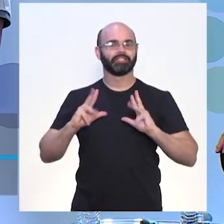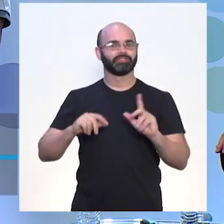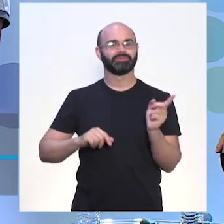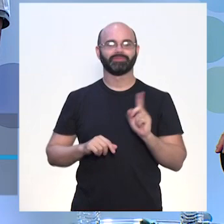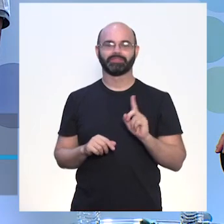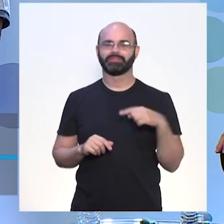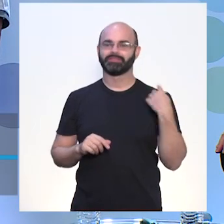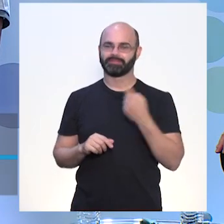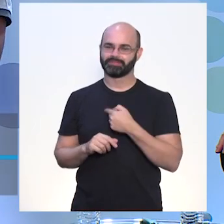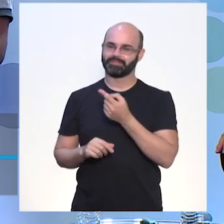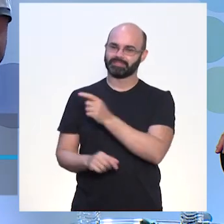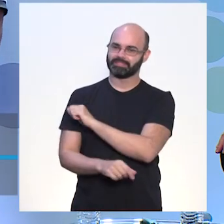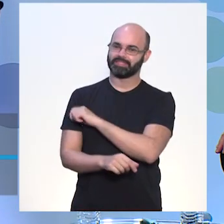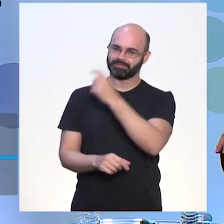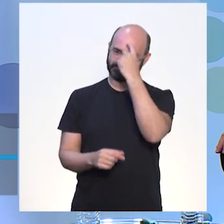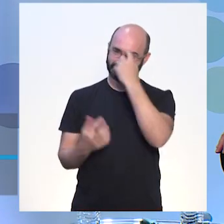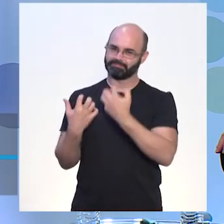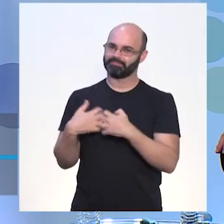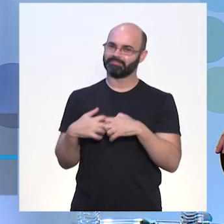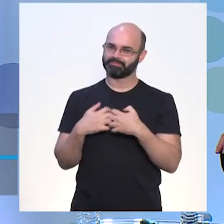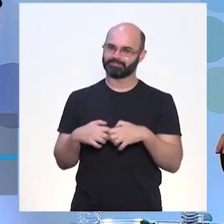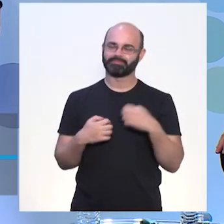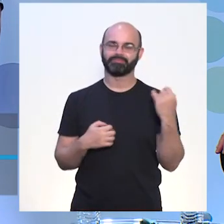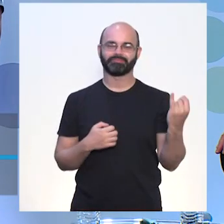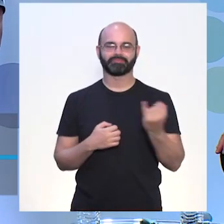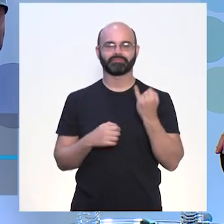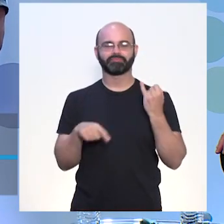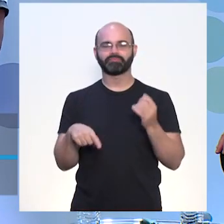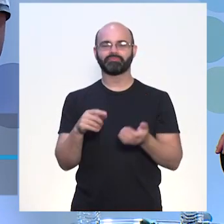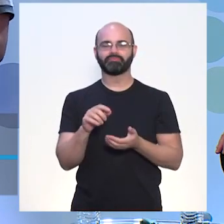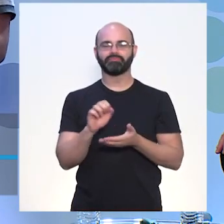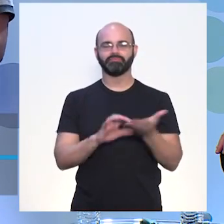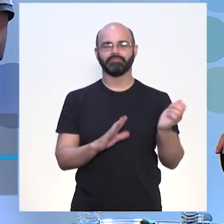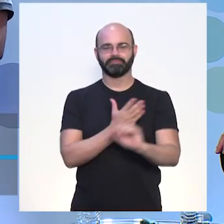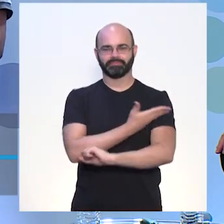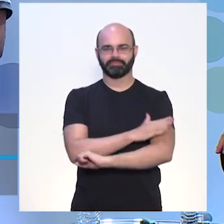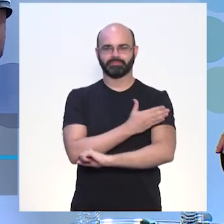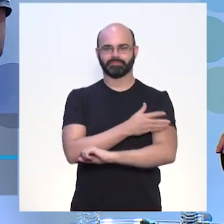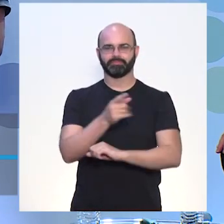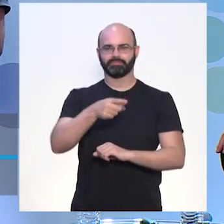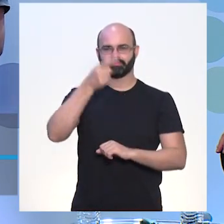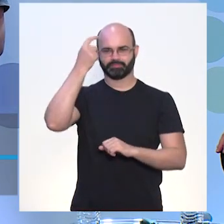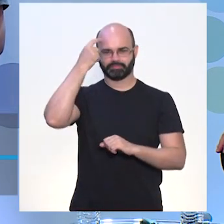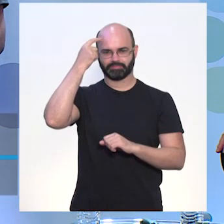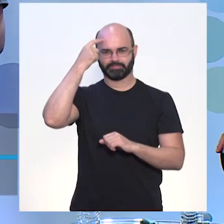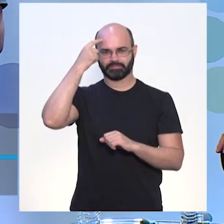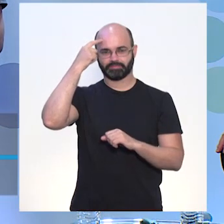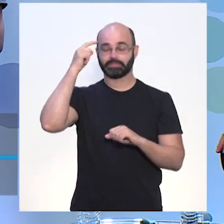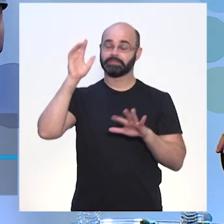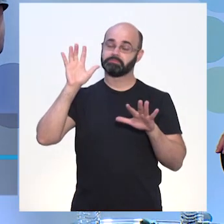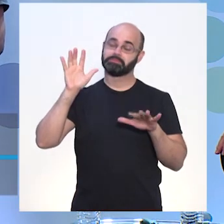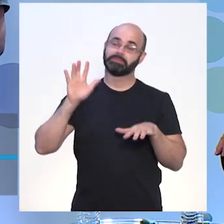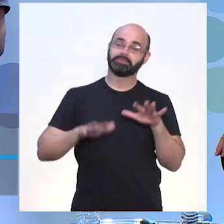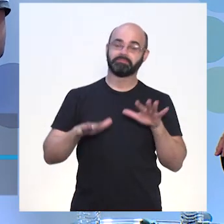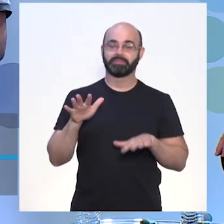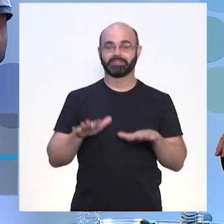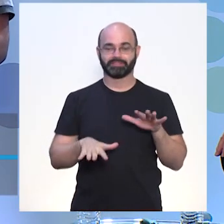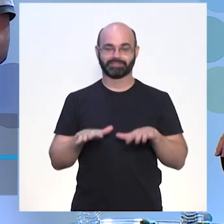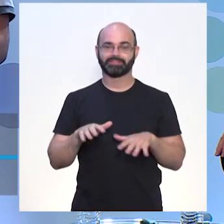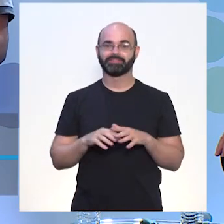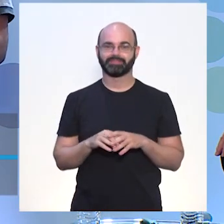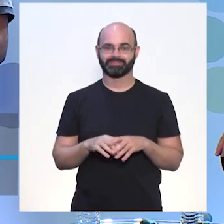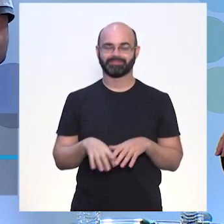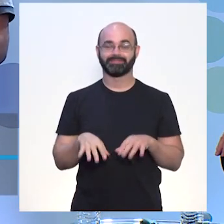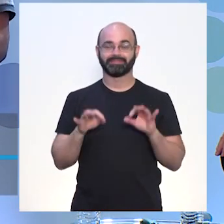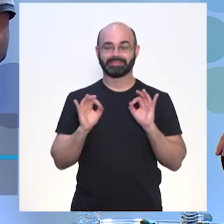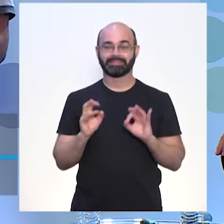nossos estudantes, né? Pois é, mas o objetivo dessa atividade aí era ver que isso depende. Não é a